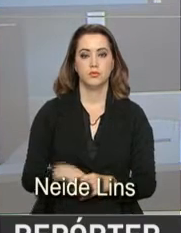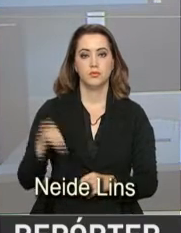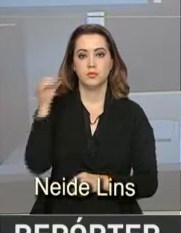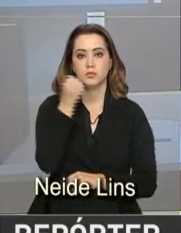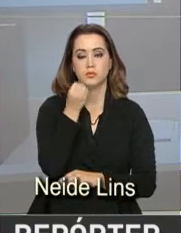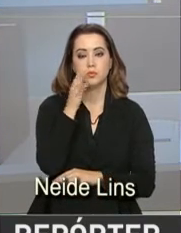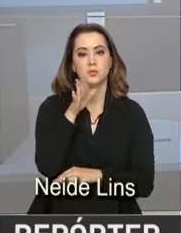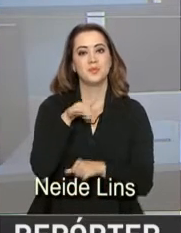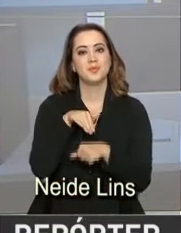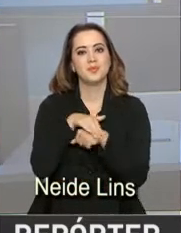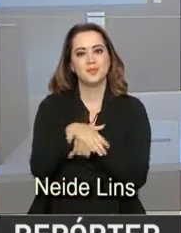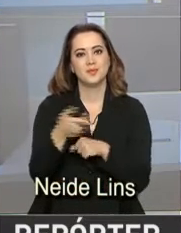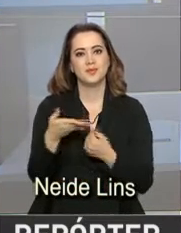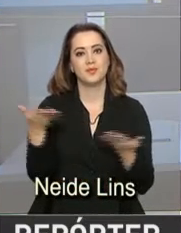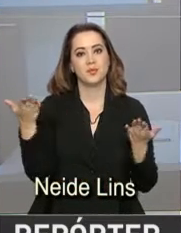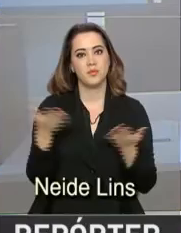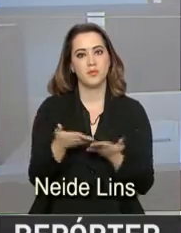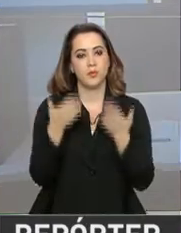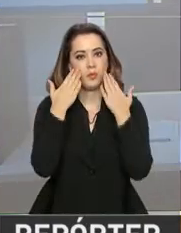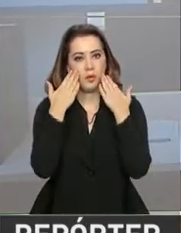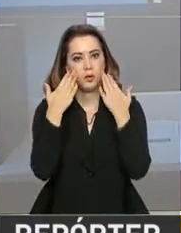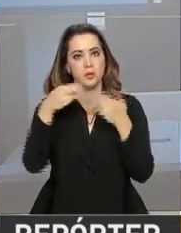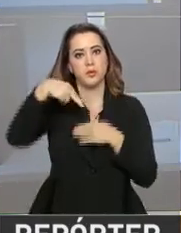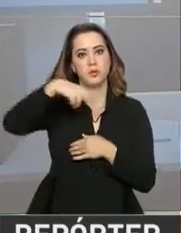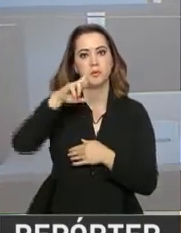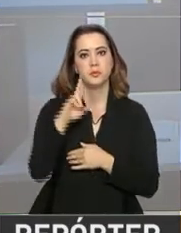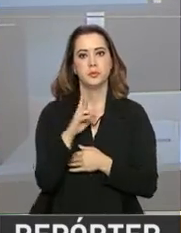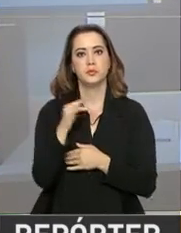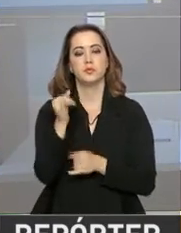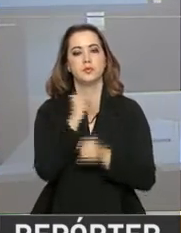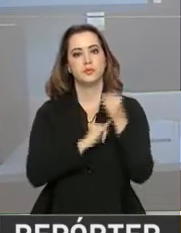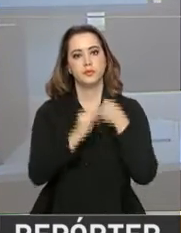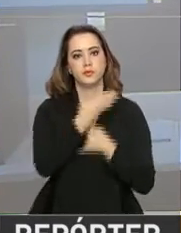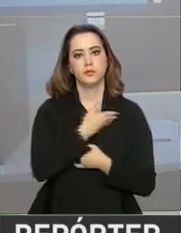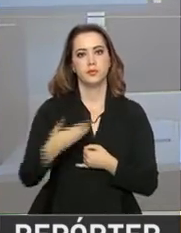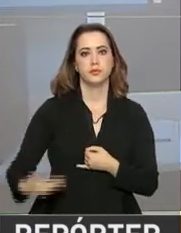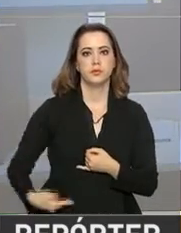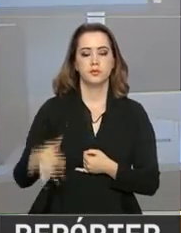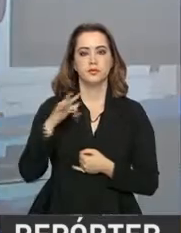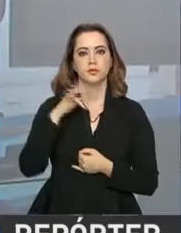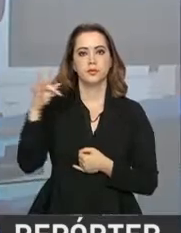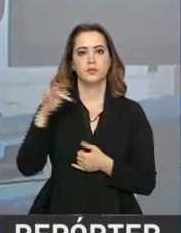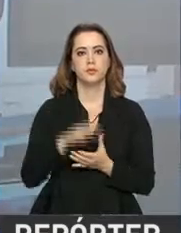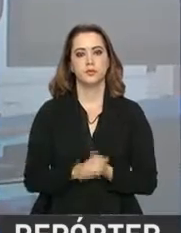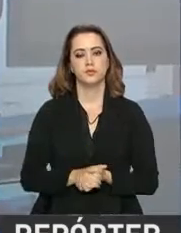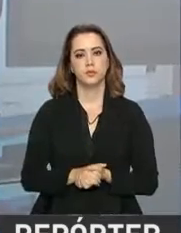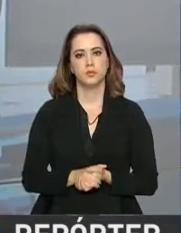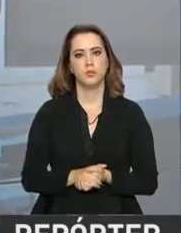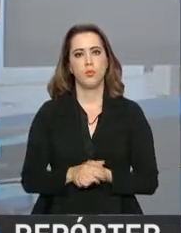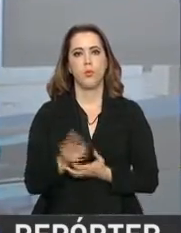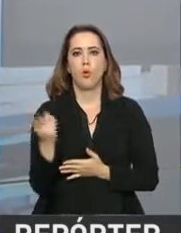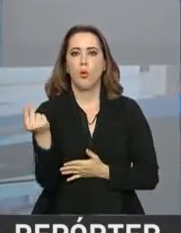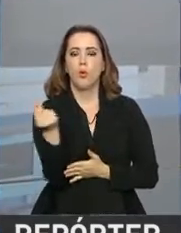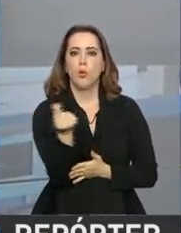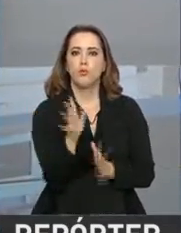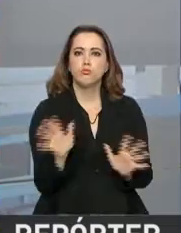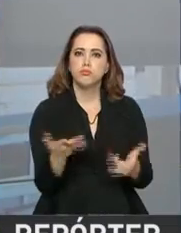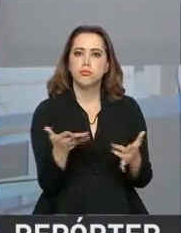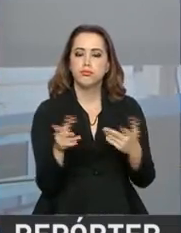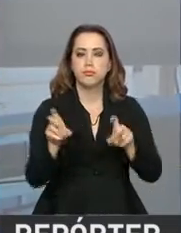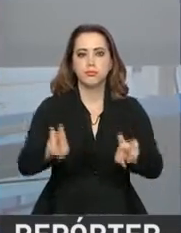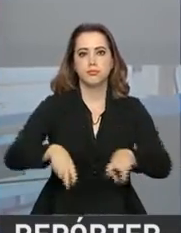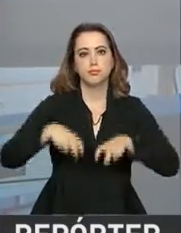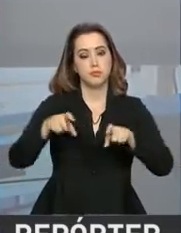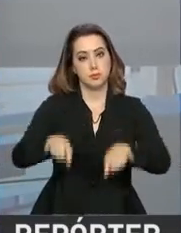Olá, boa noite. Está no ar mais uma edição do Repórter NBR com as notícias do governo federal. O valor bruto da produção